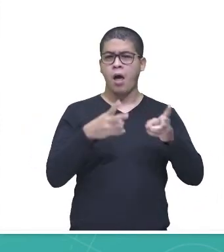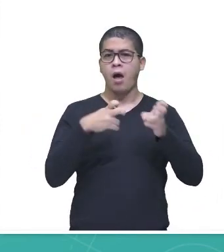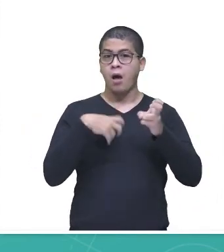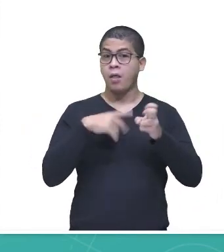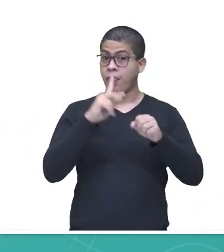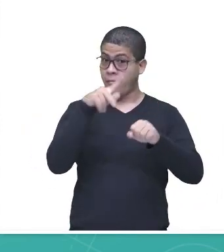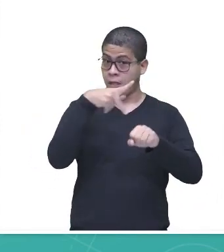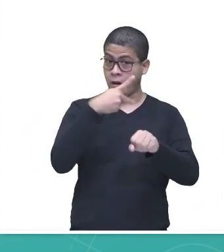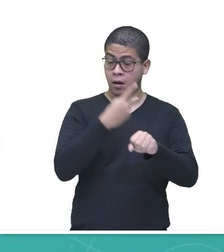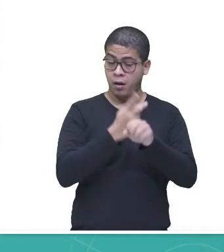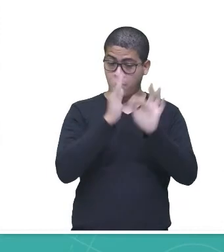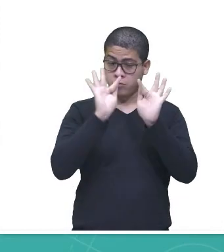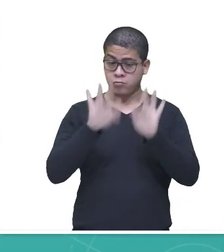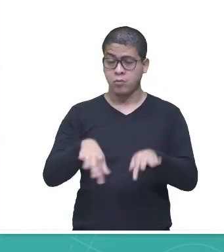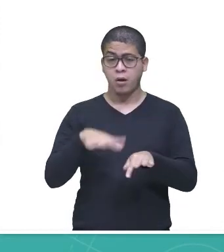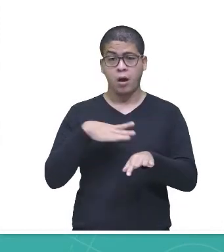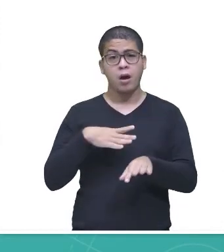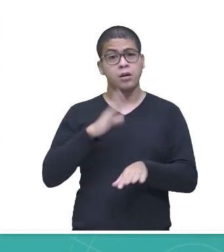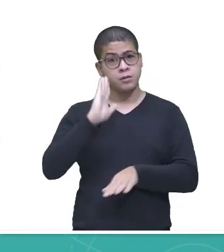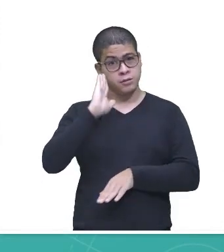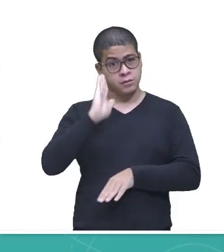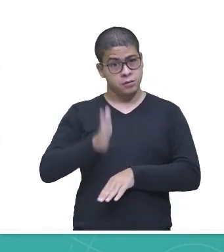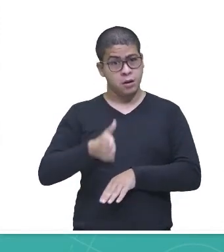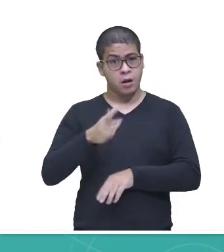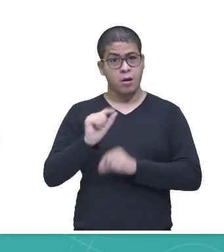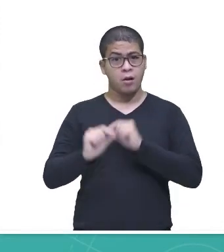ocorre quando? No final, quando a